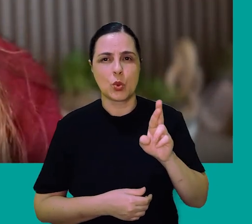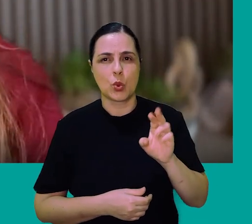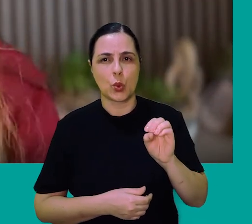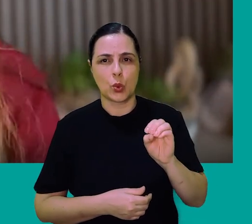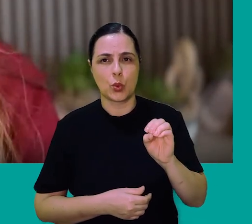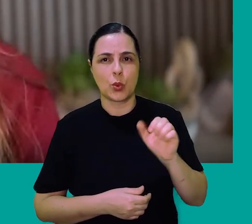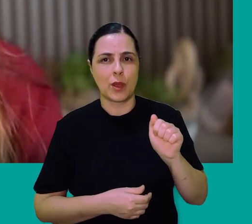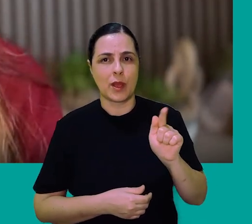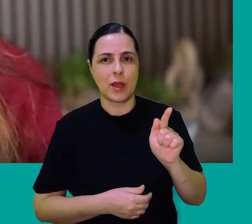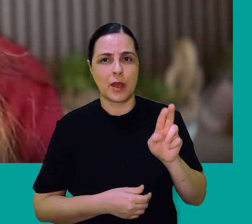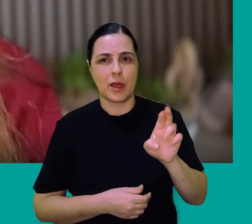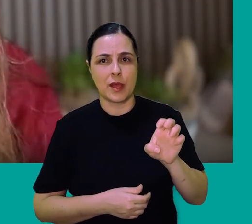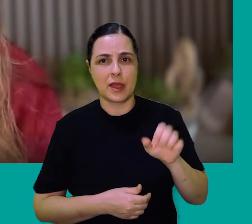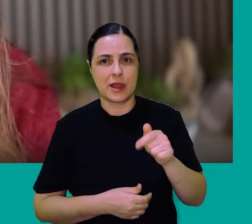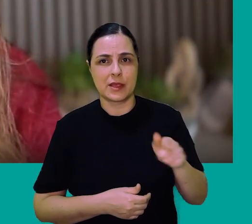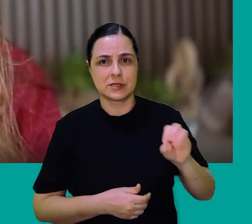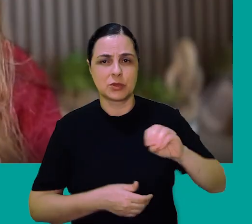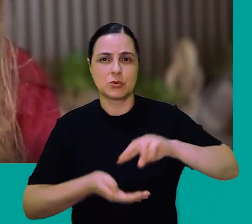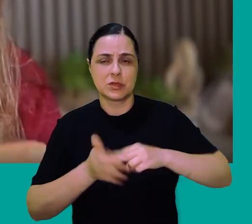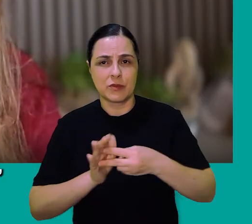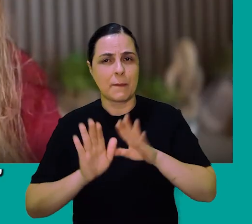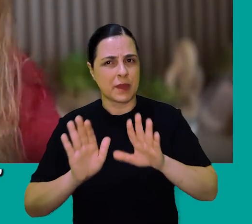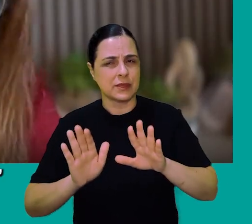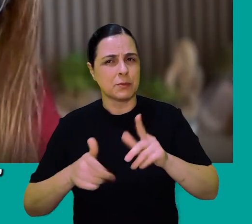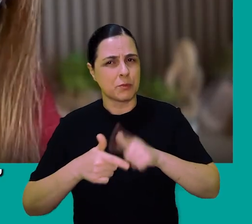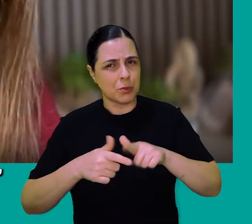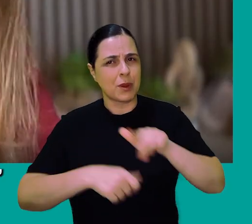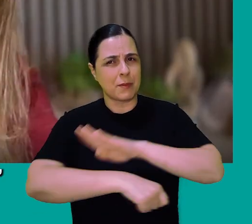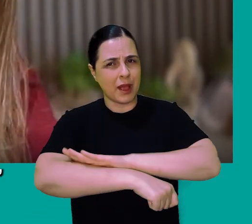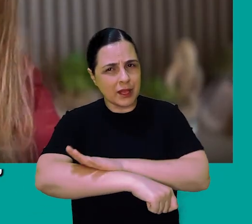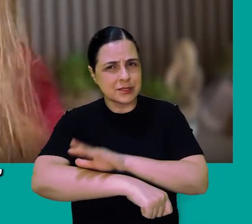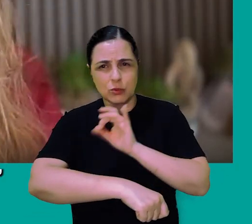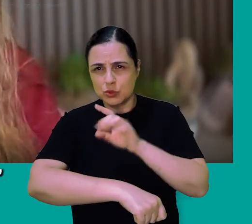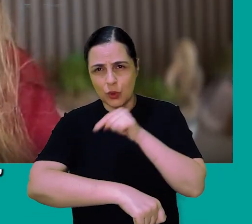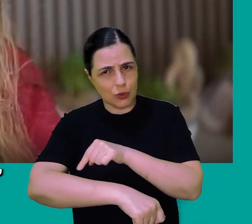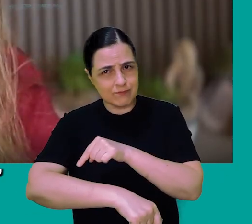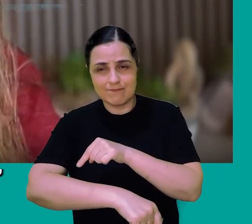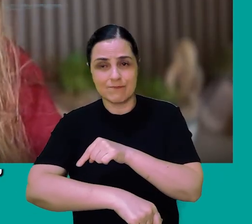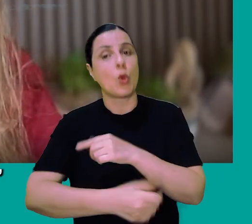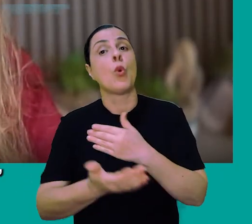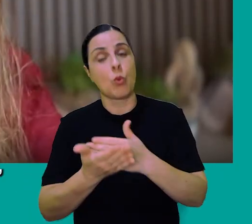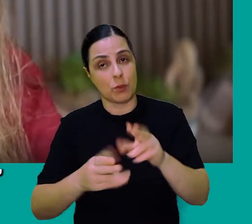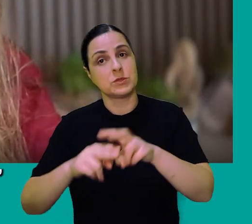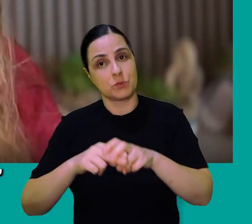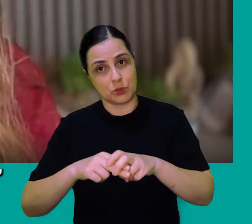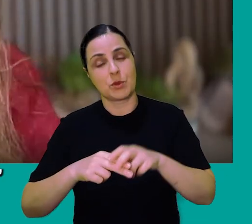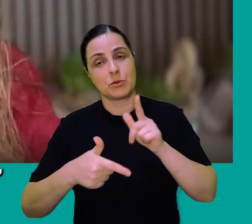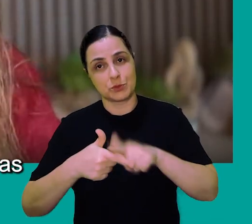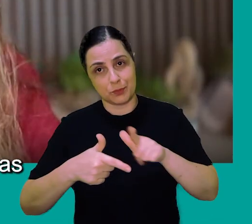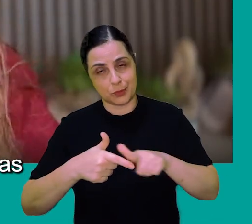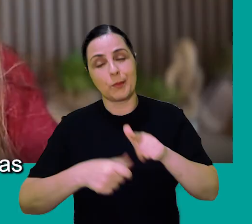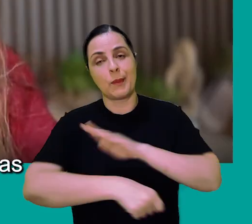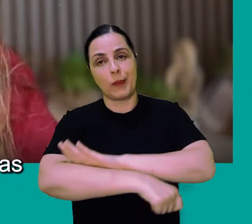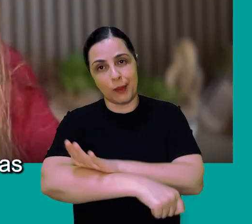inclusive entendendo que não era só uma questão racial, ela surge pela questão racial, né, do que